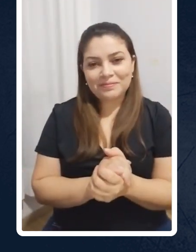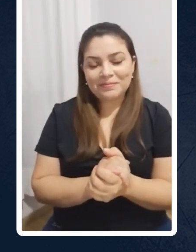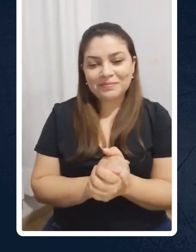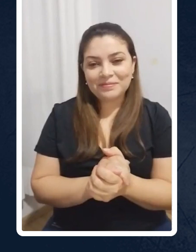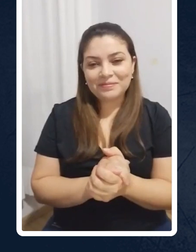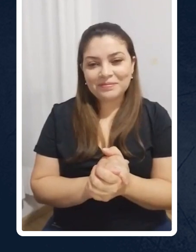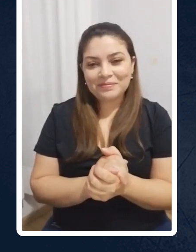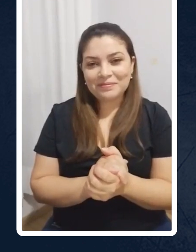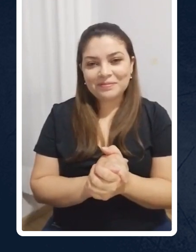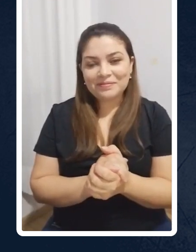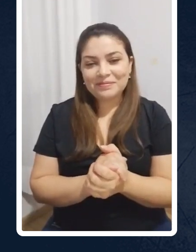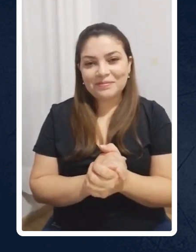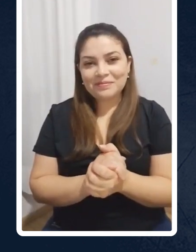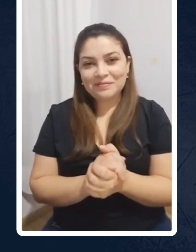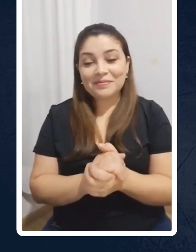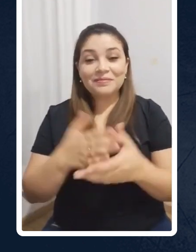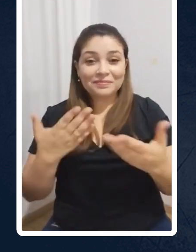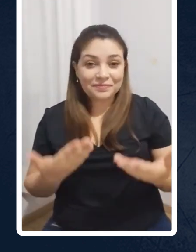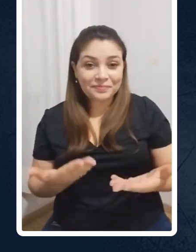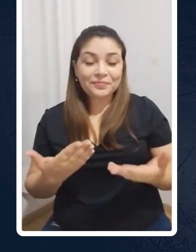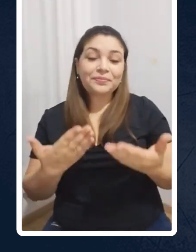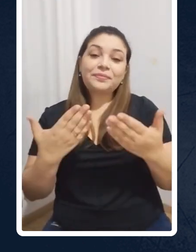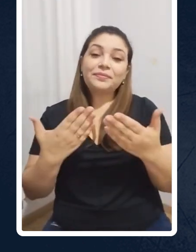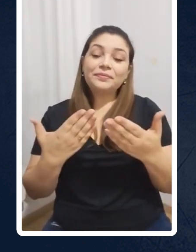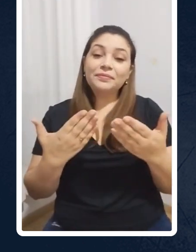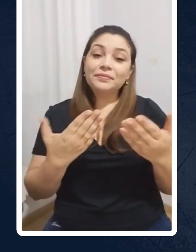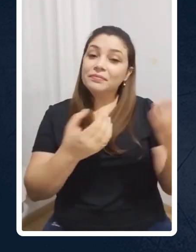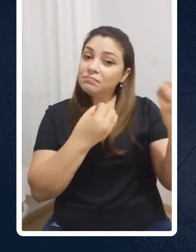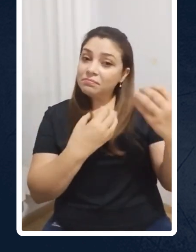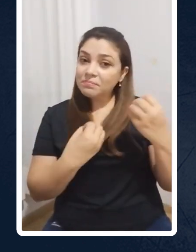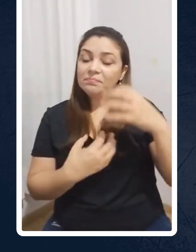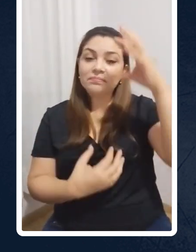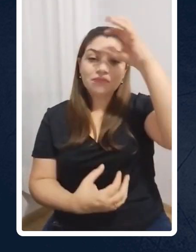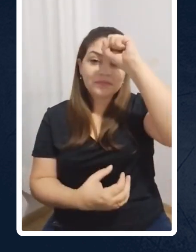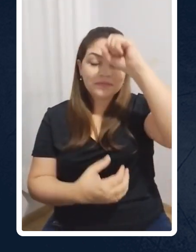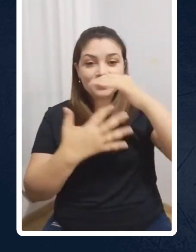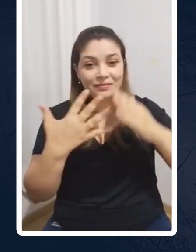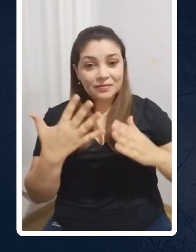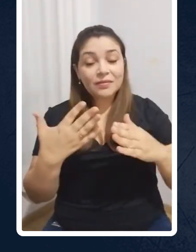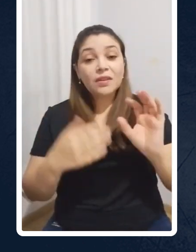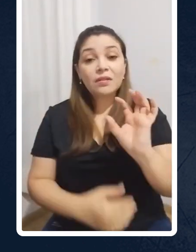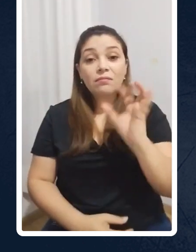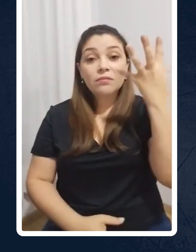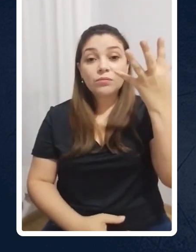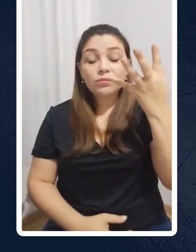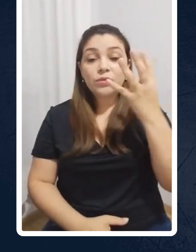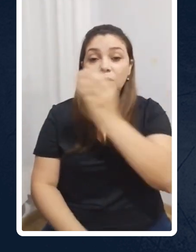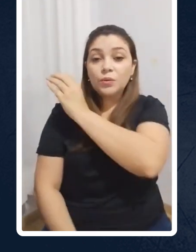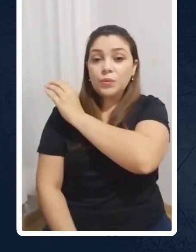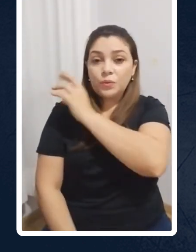a pedido da direção, a Beatriz e da Naomi, duas educadoras de referência